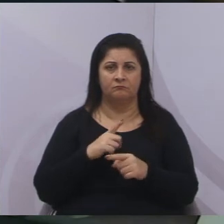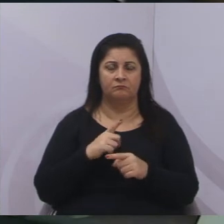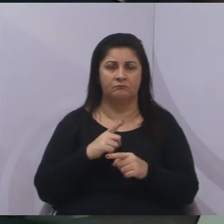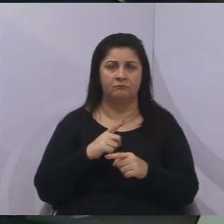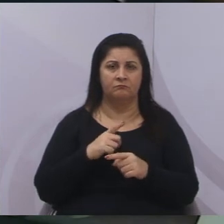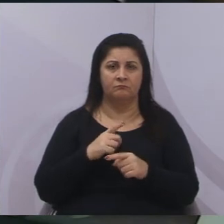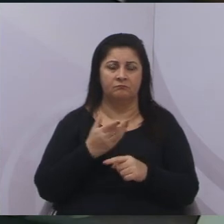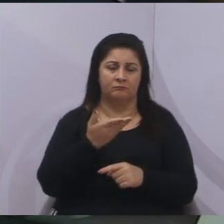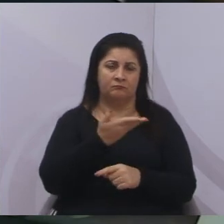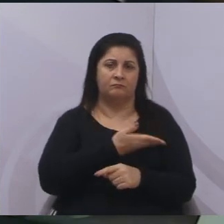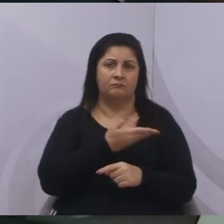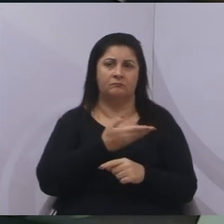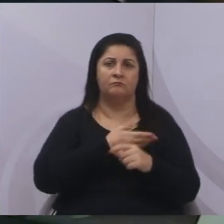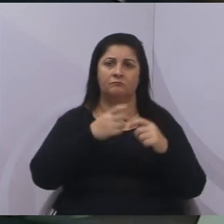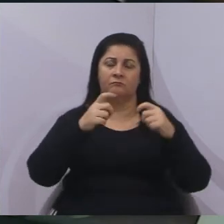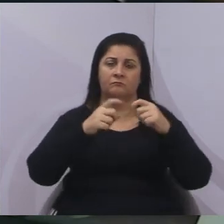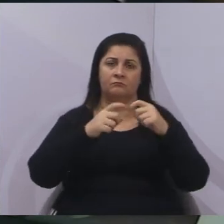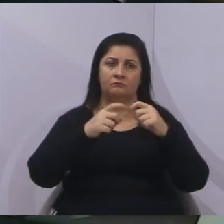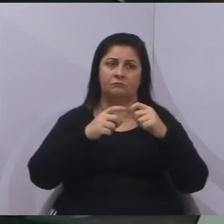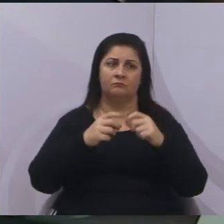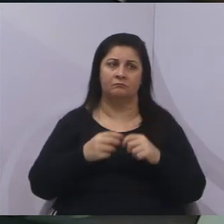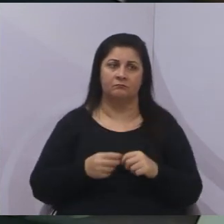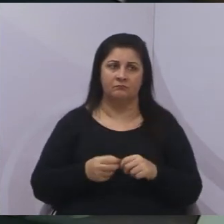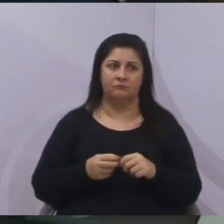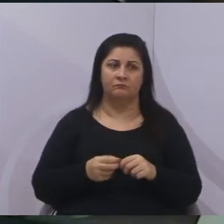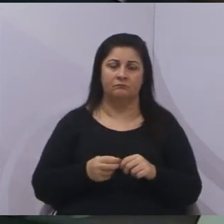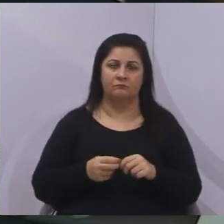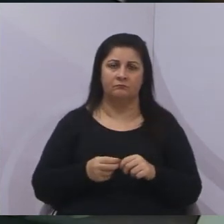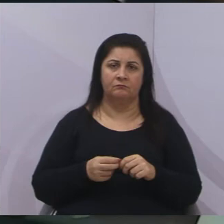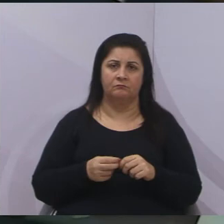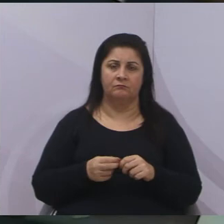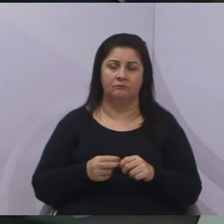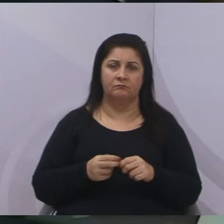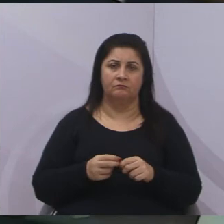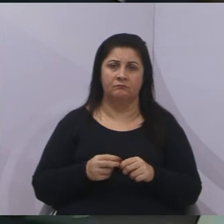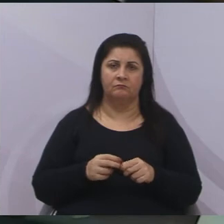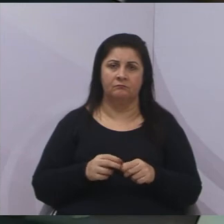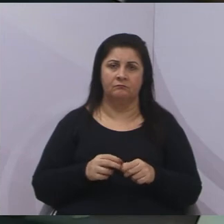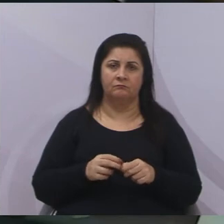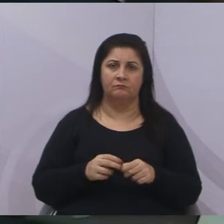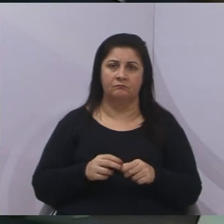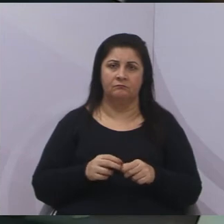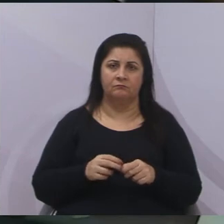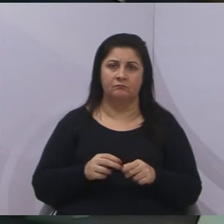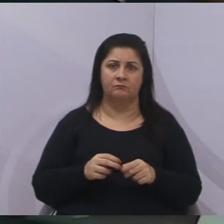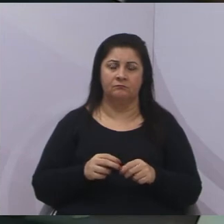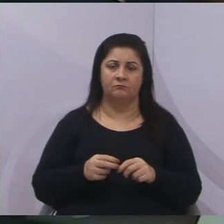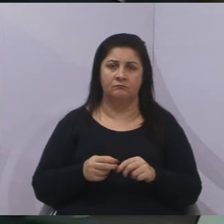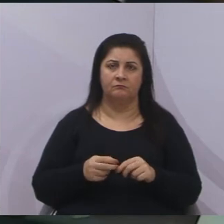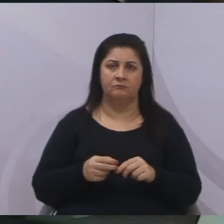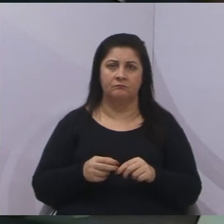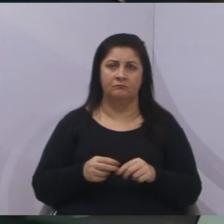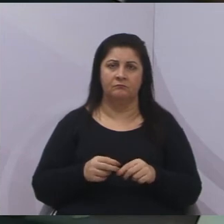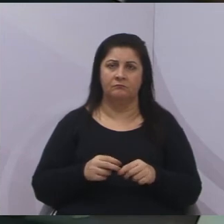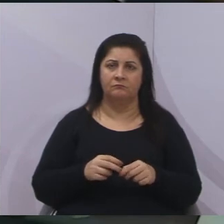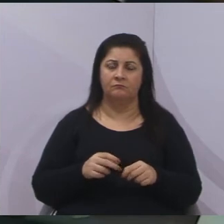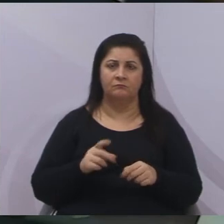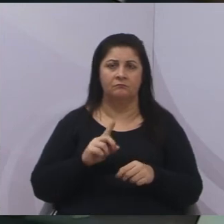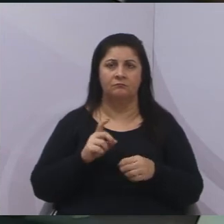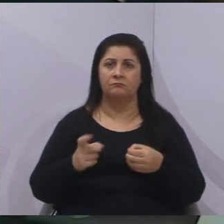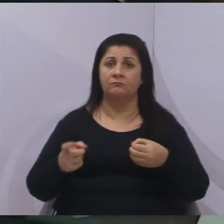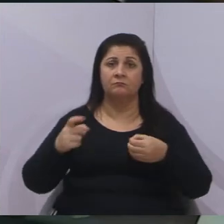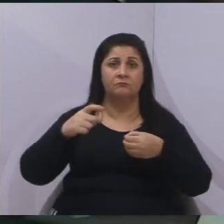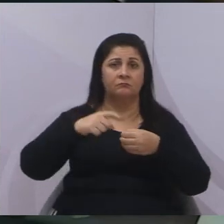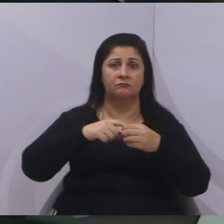tenho pessoas no nosso convívio de trabalho que são médicos, não voltaram para suas casas